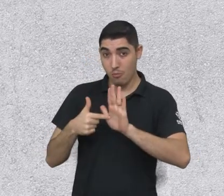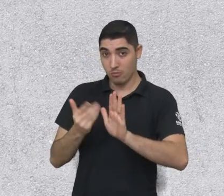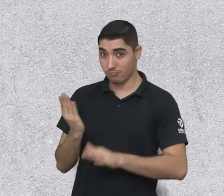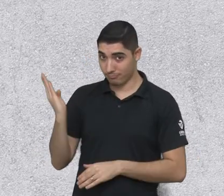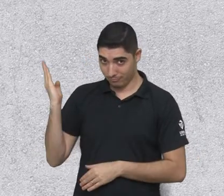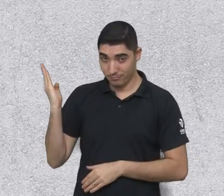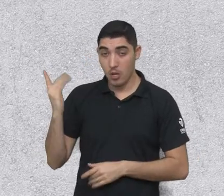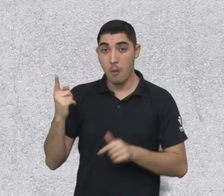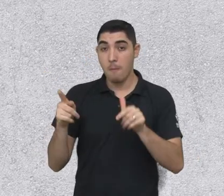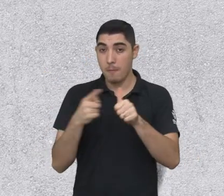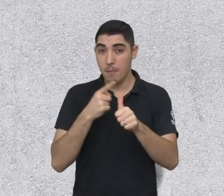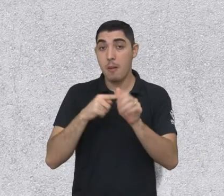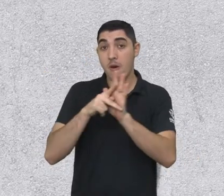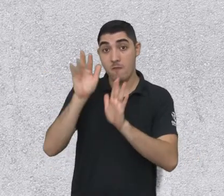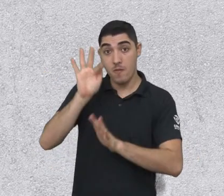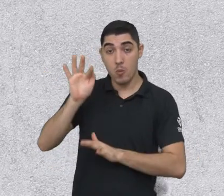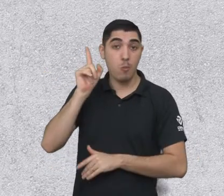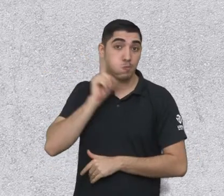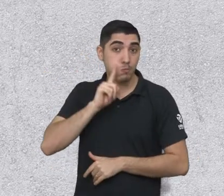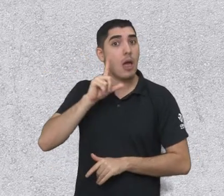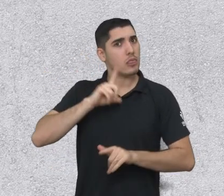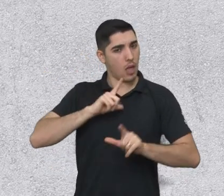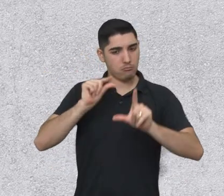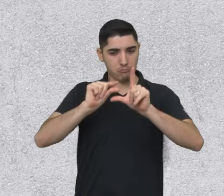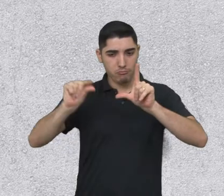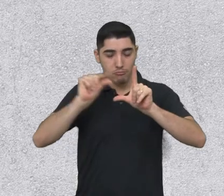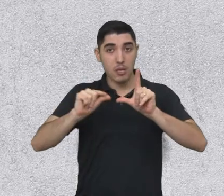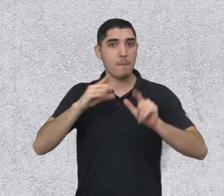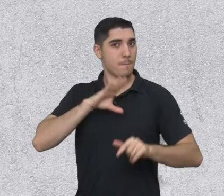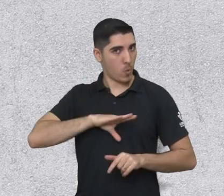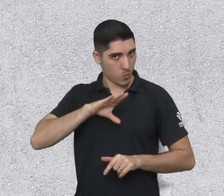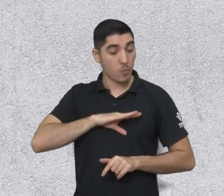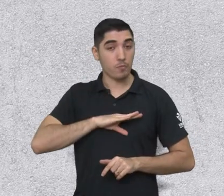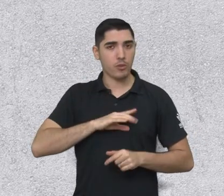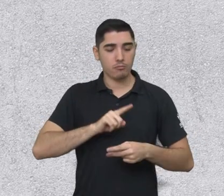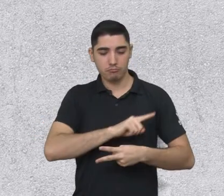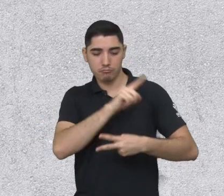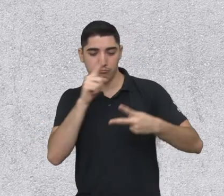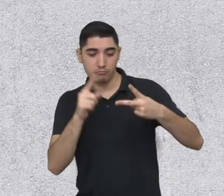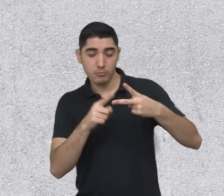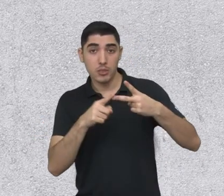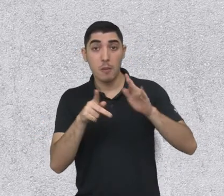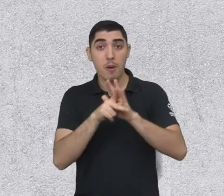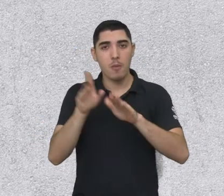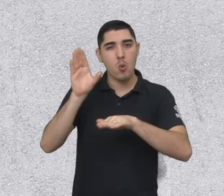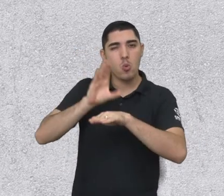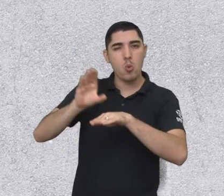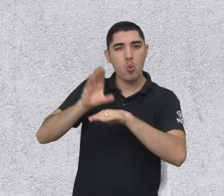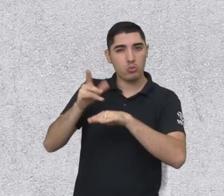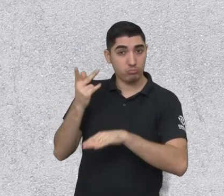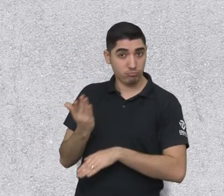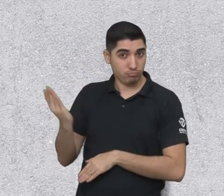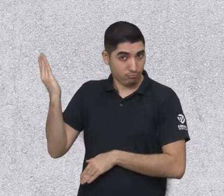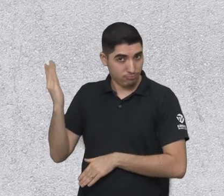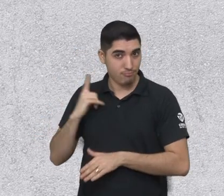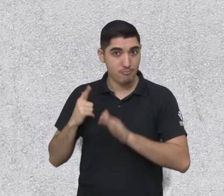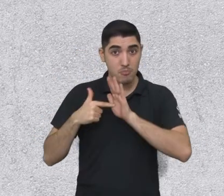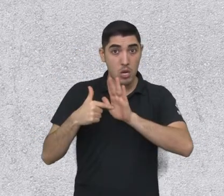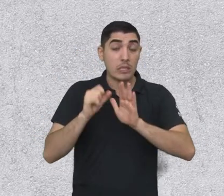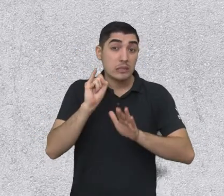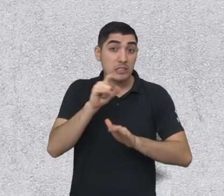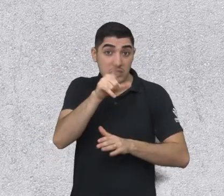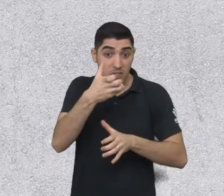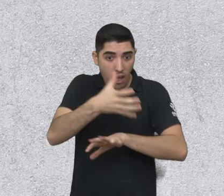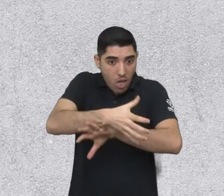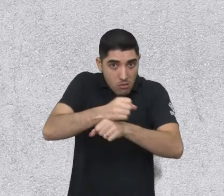O primeiro é da Faculdade Americana Yale, mas tem legenda em português, tá? E o segundo é da plataforma de cursos Udemy. Só